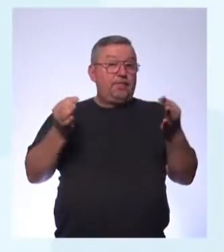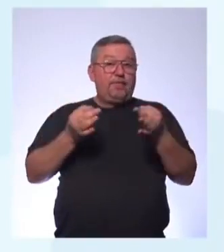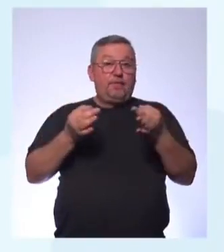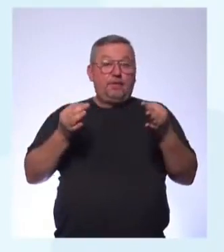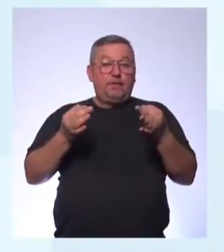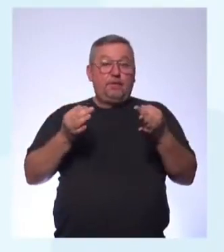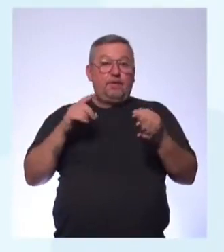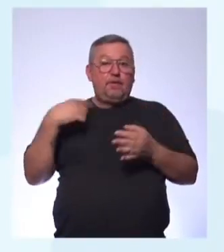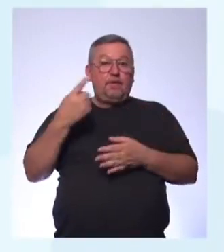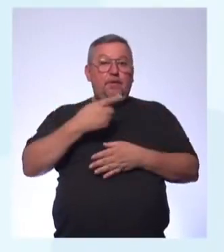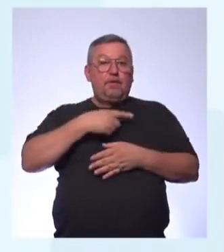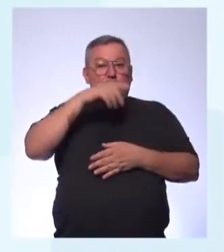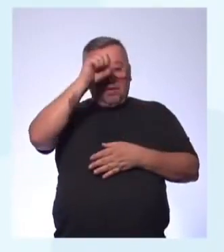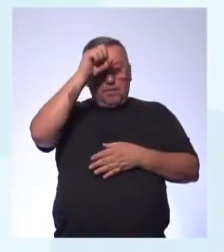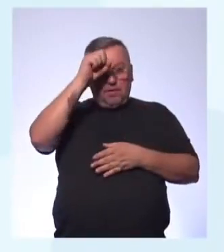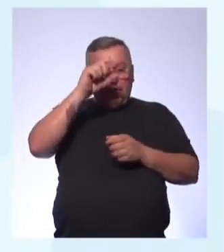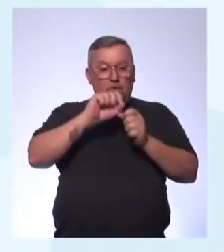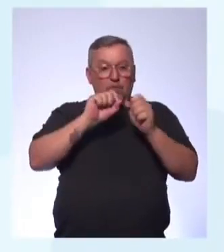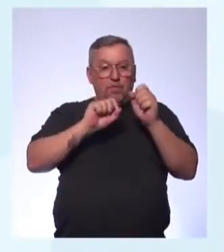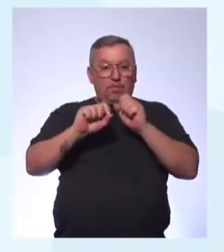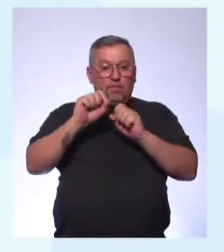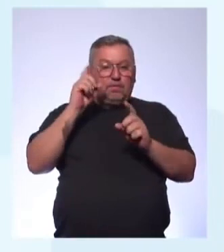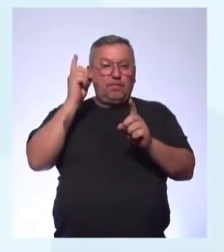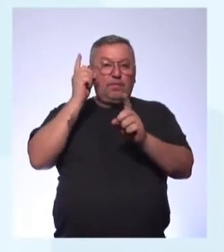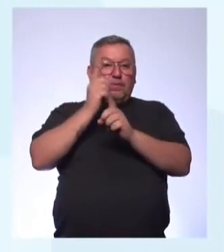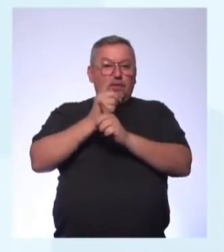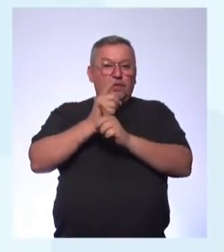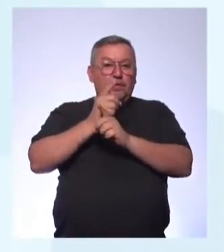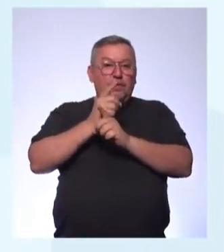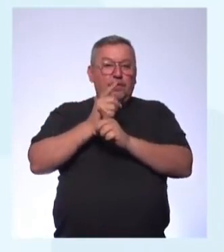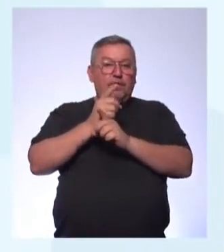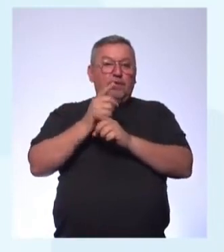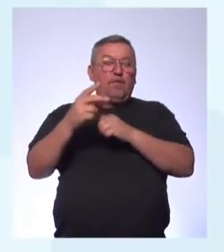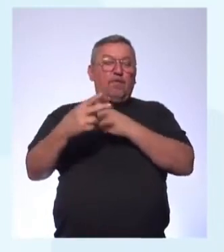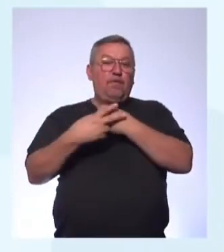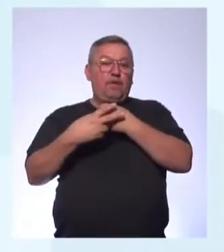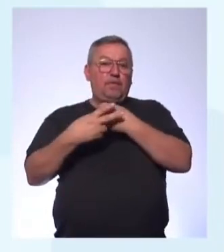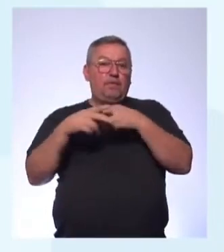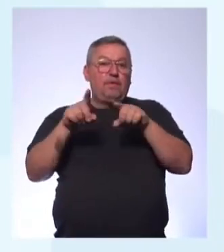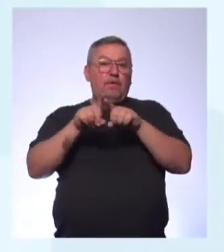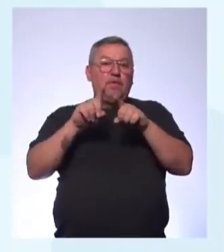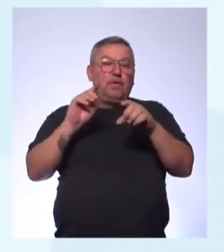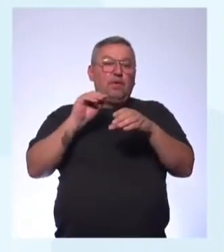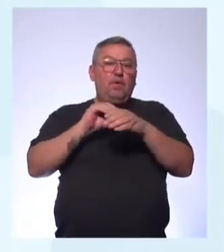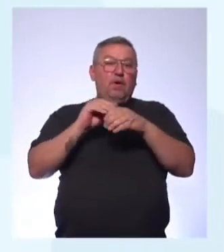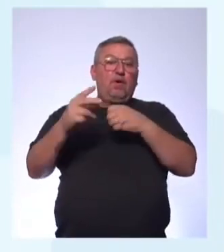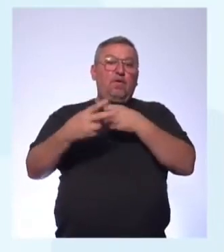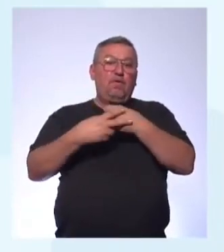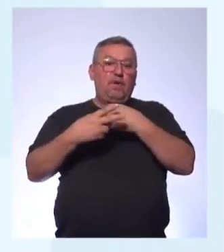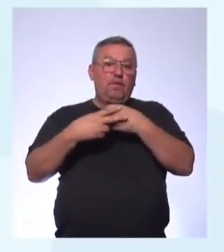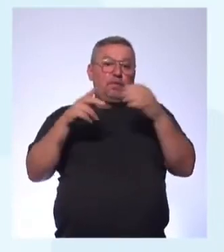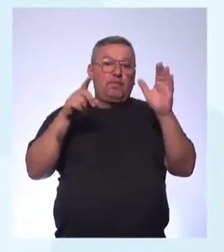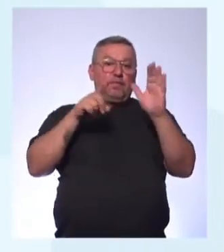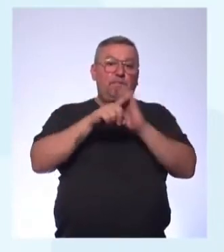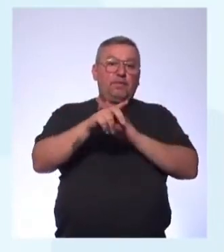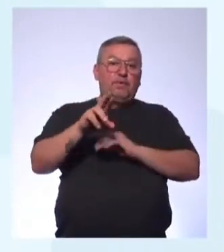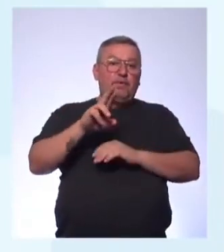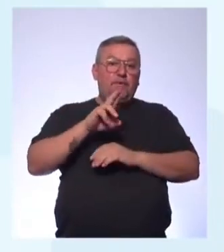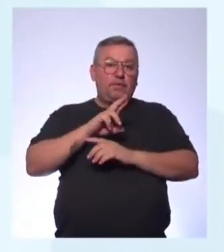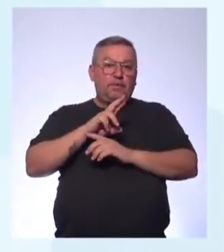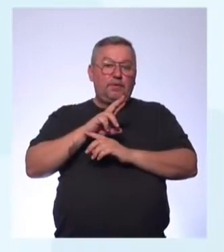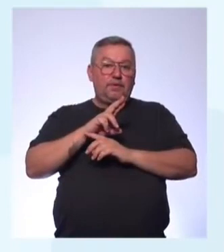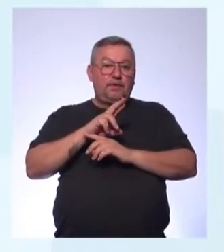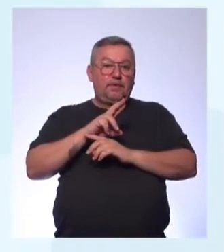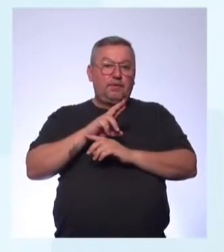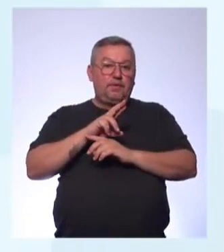tá? A gente já aprendeu como faz, localizar o sujeito e localizar o verbo, e colocar o verbo da pergunta na resposta e